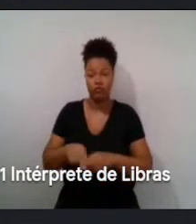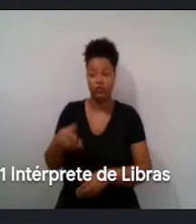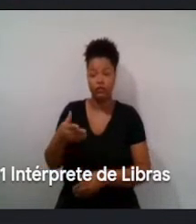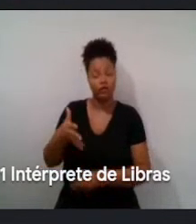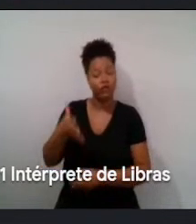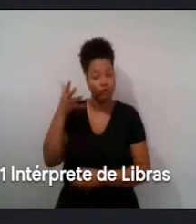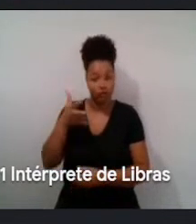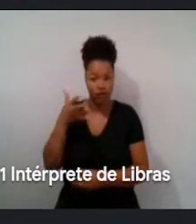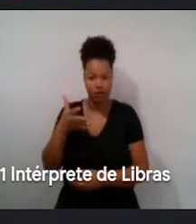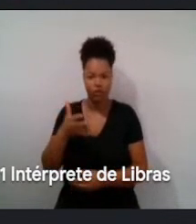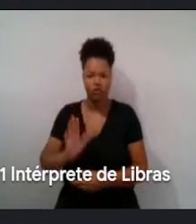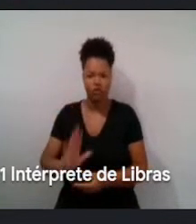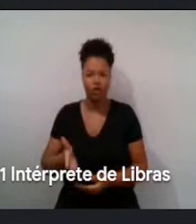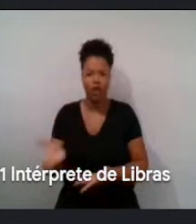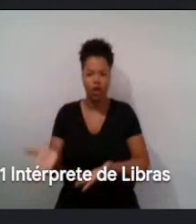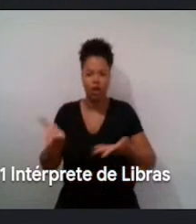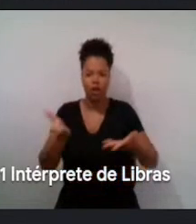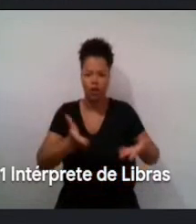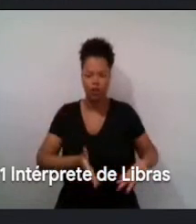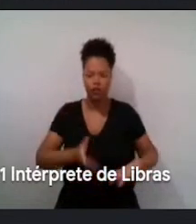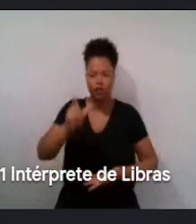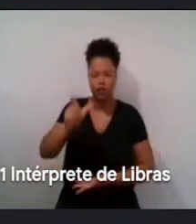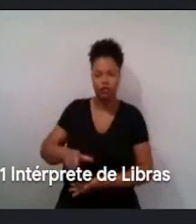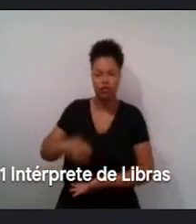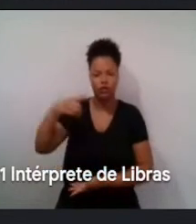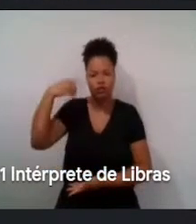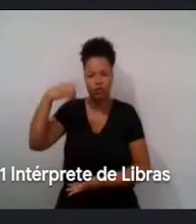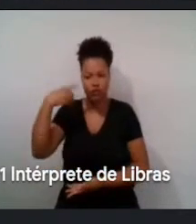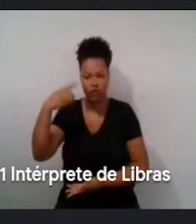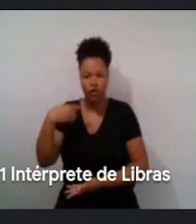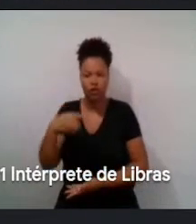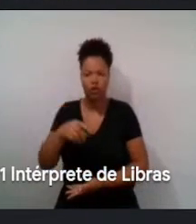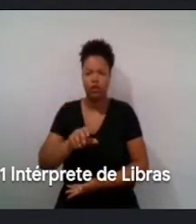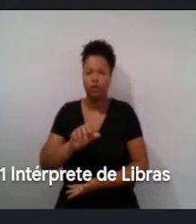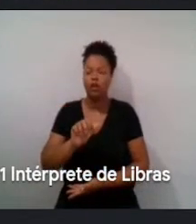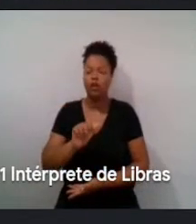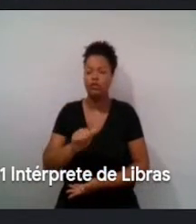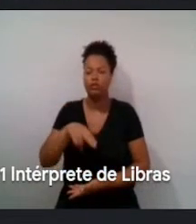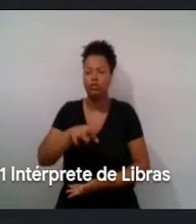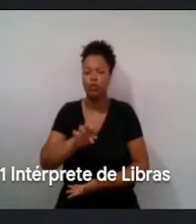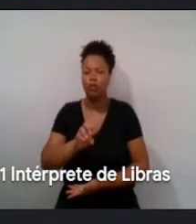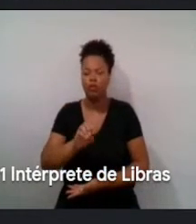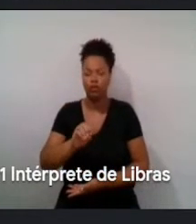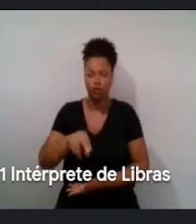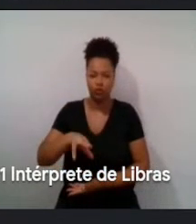desde logo os advogados inscritos, doutor Antônio Janovic Filho e doutor